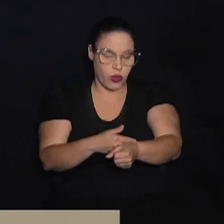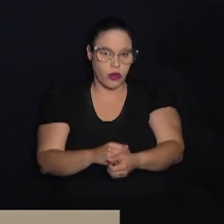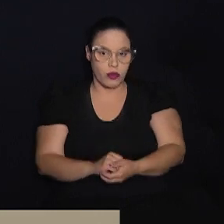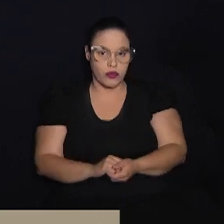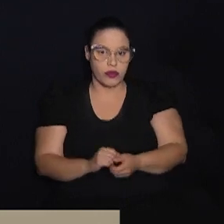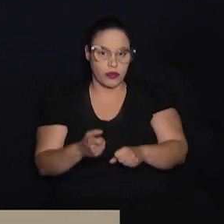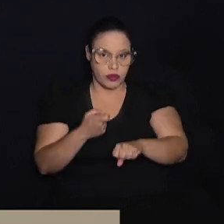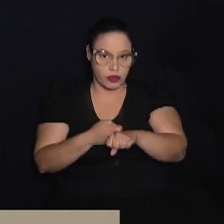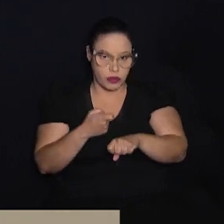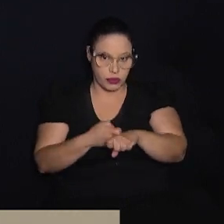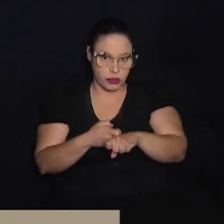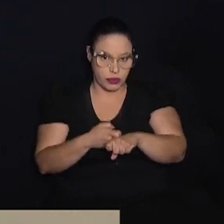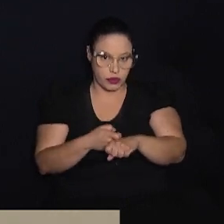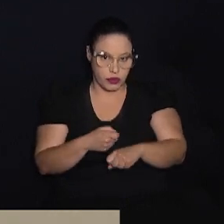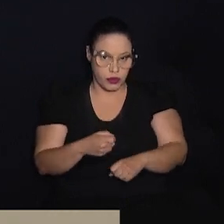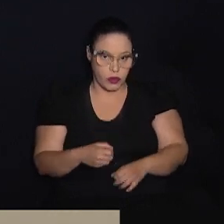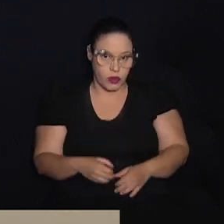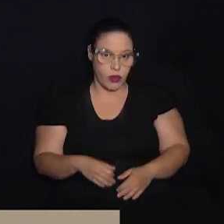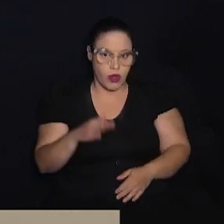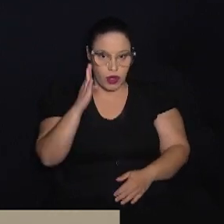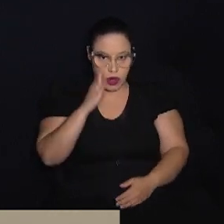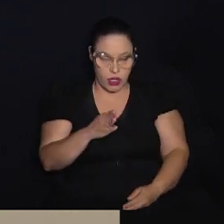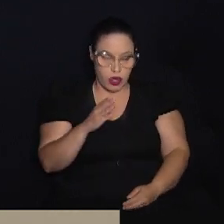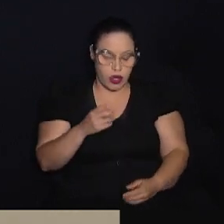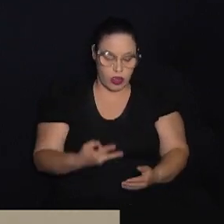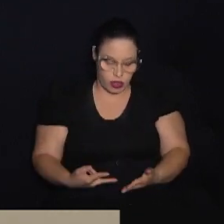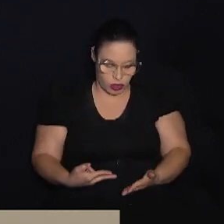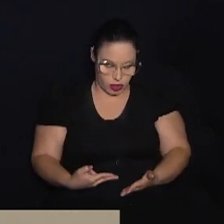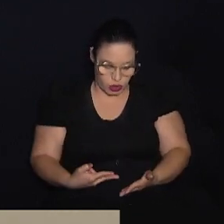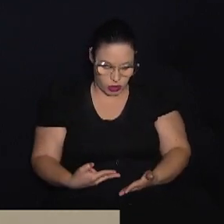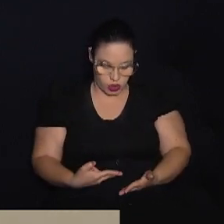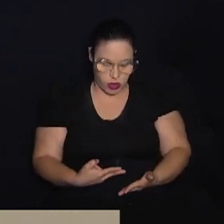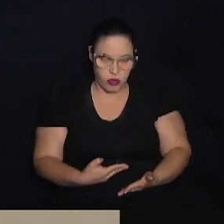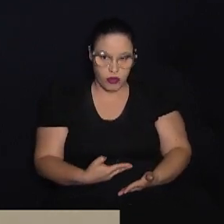só localizado, o tratamento principal é cirurgia.